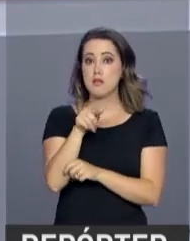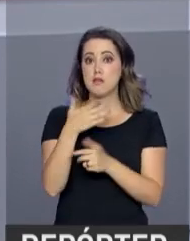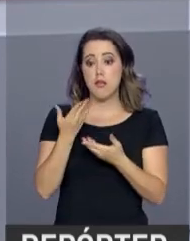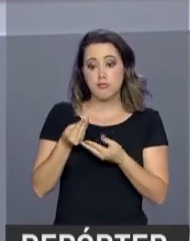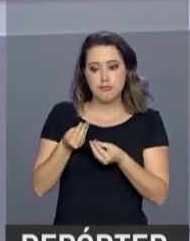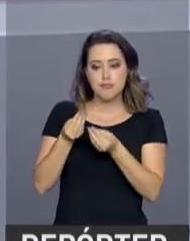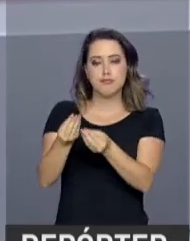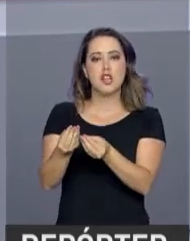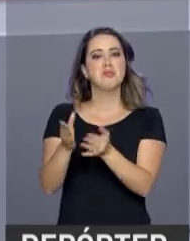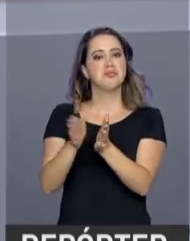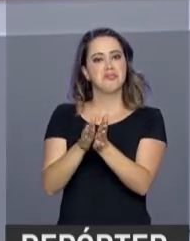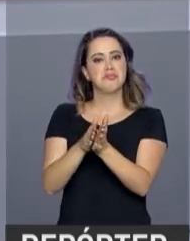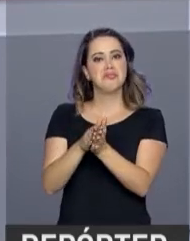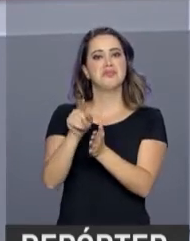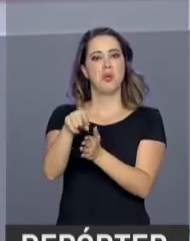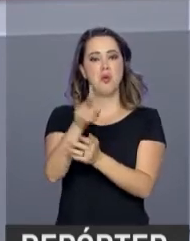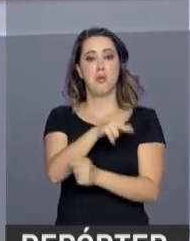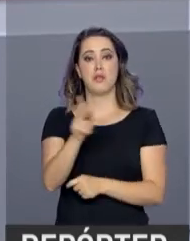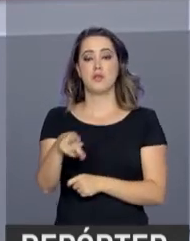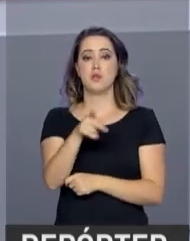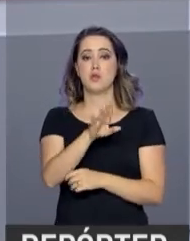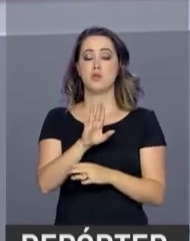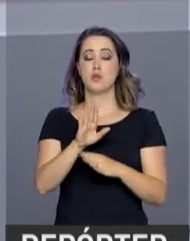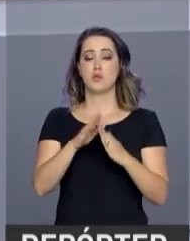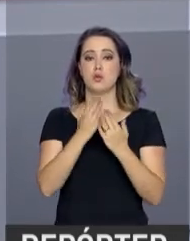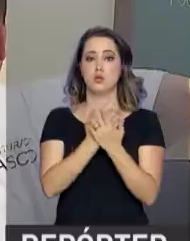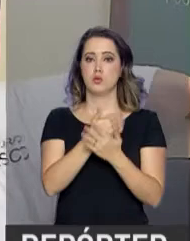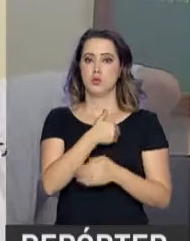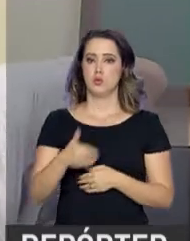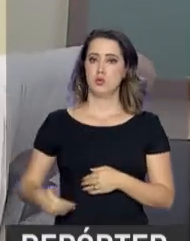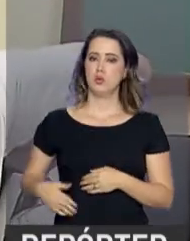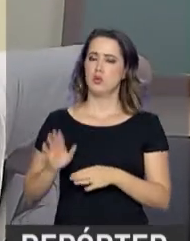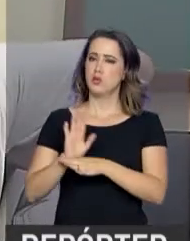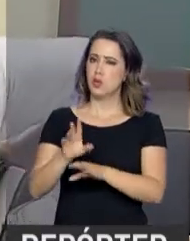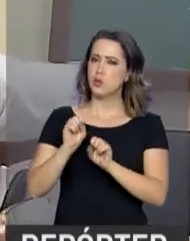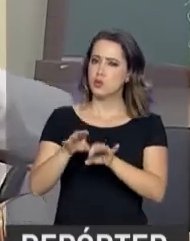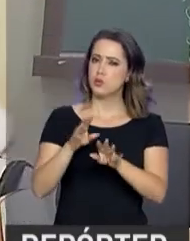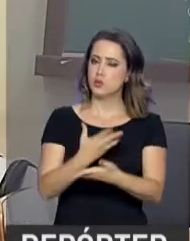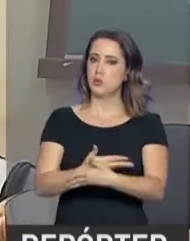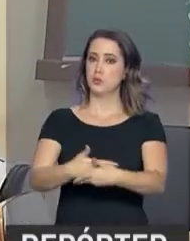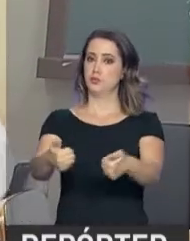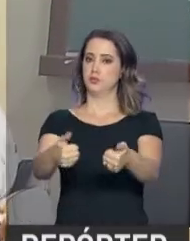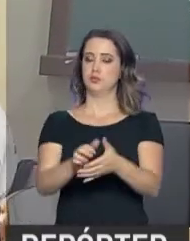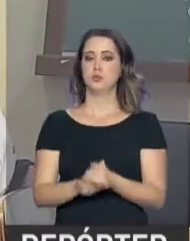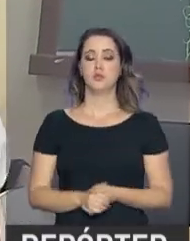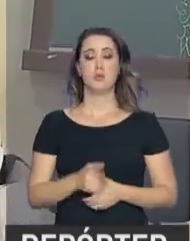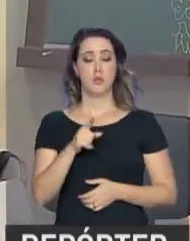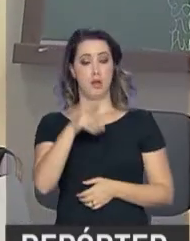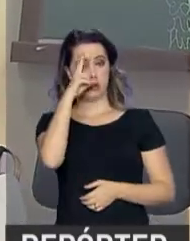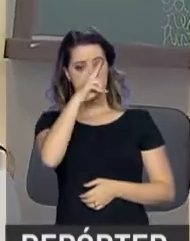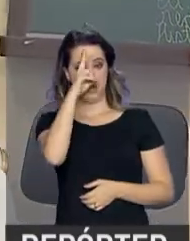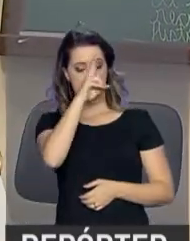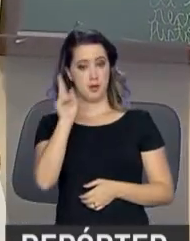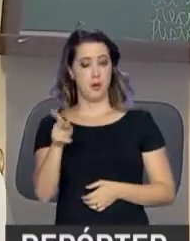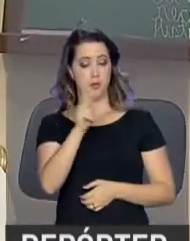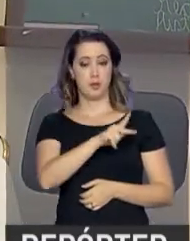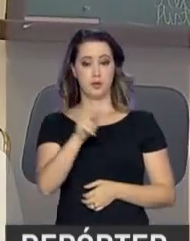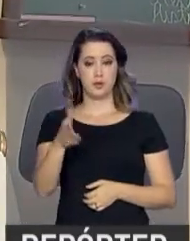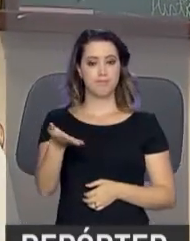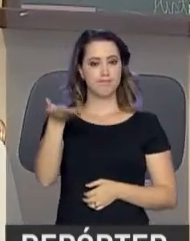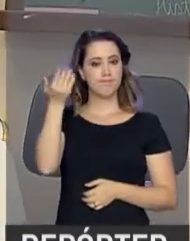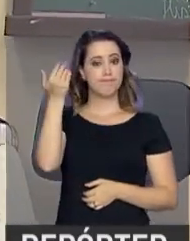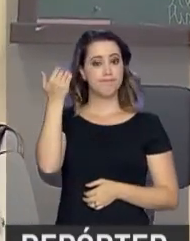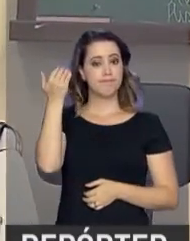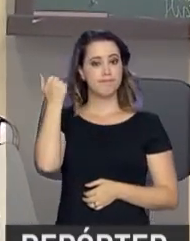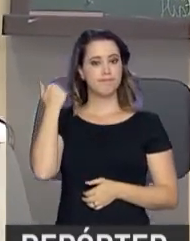escolas públicas que contribuem para a melhoria do ensino quem não se lembra da primeira professora e da